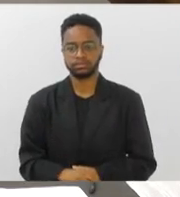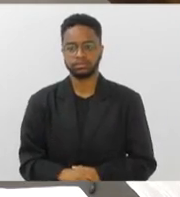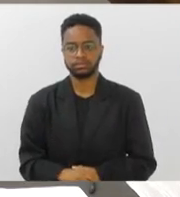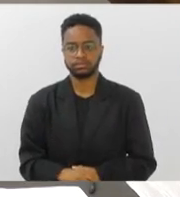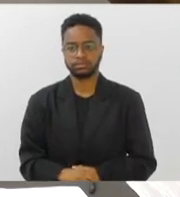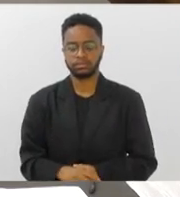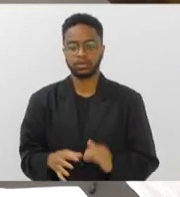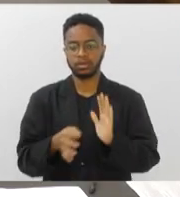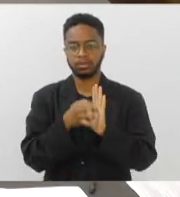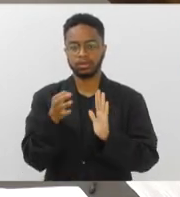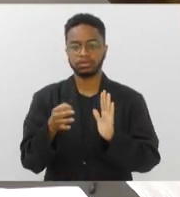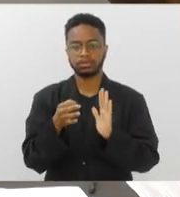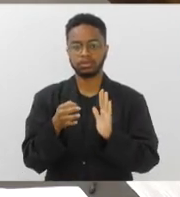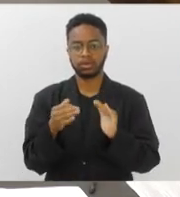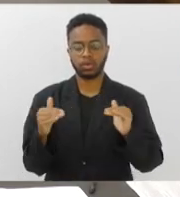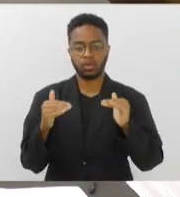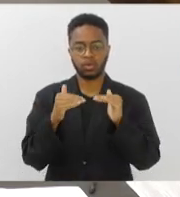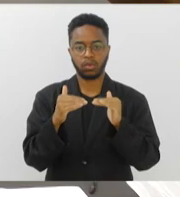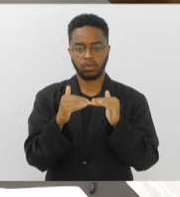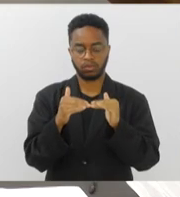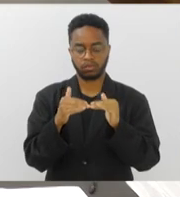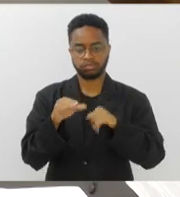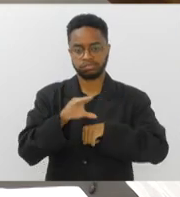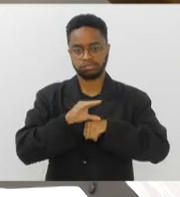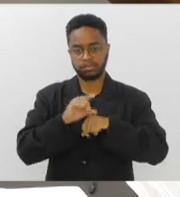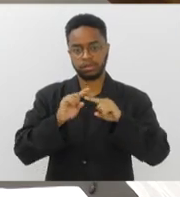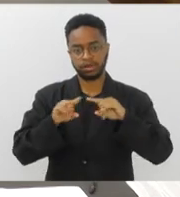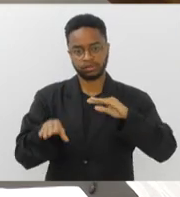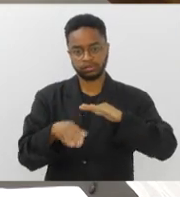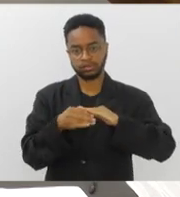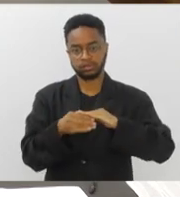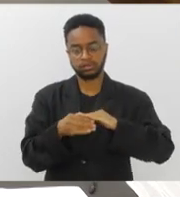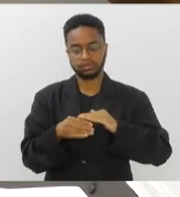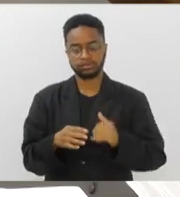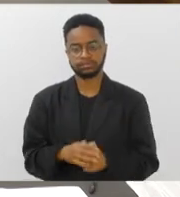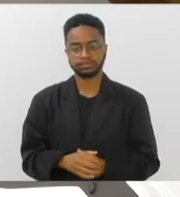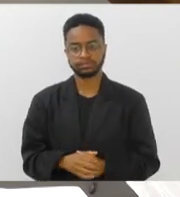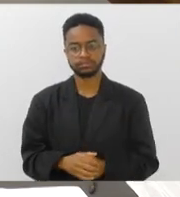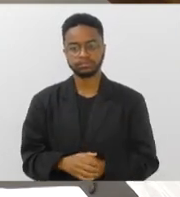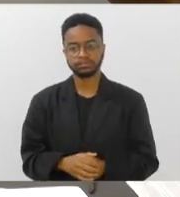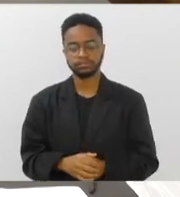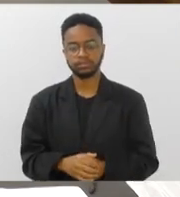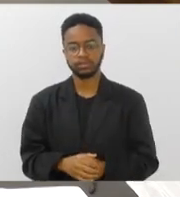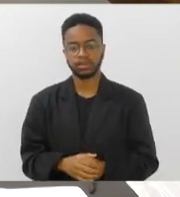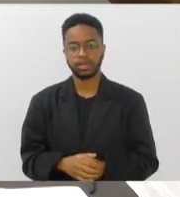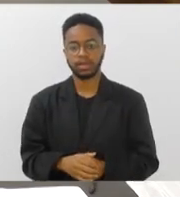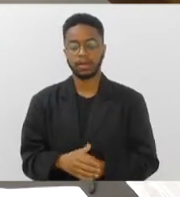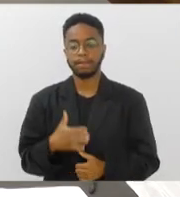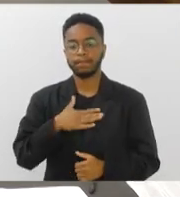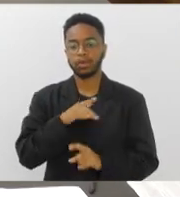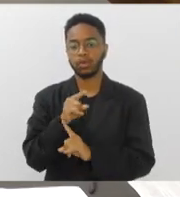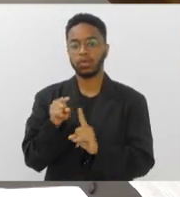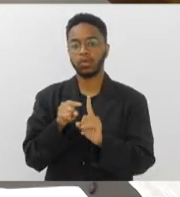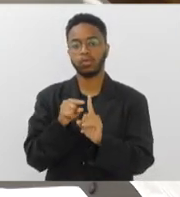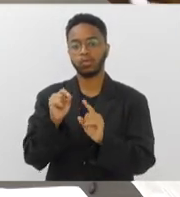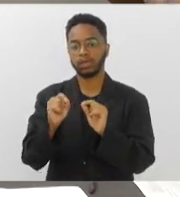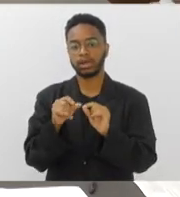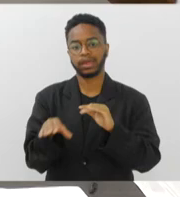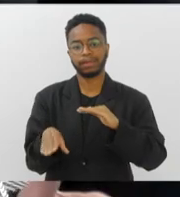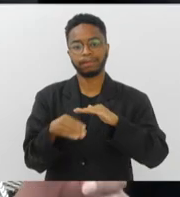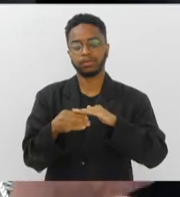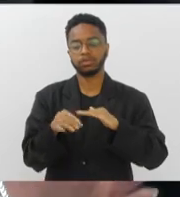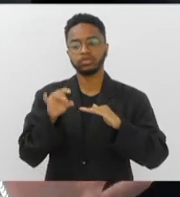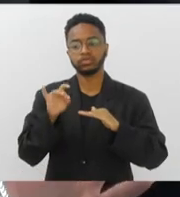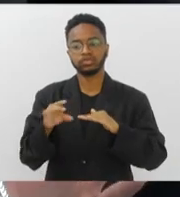O parecer é pela constitucionalidade com emenda do deputado Felipe Raves. Em discussão, deputada Célia. A intenção da emenda foi apenas